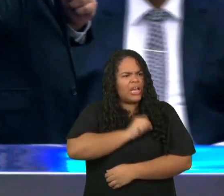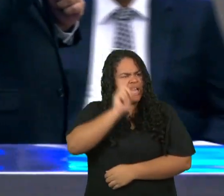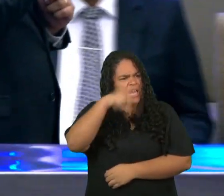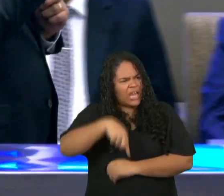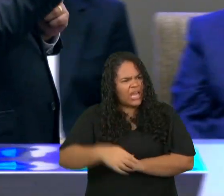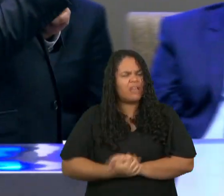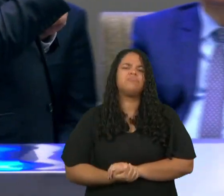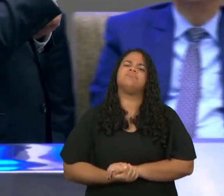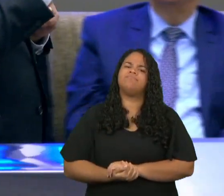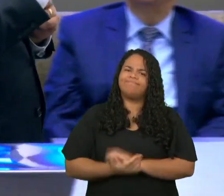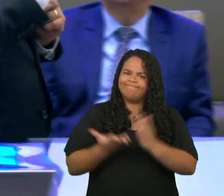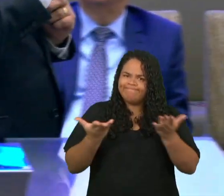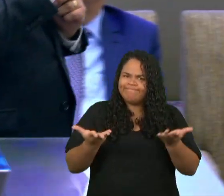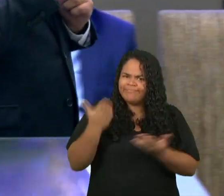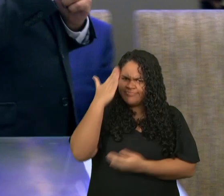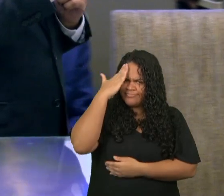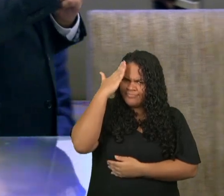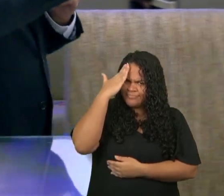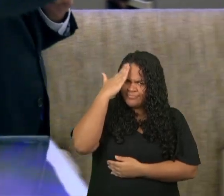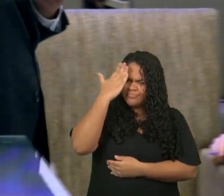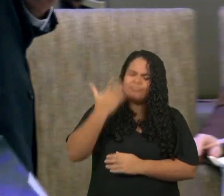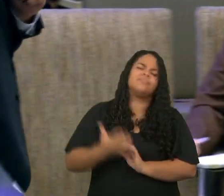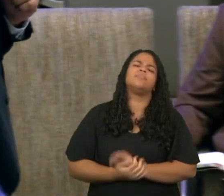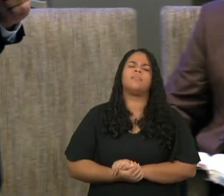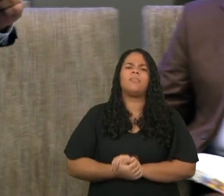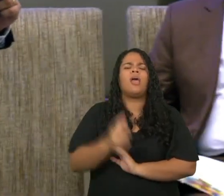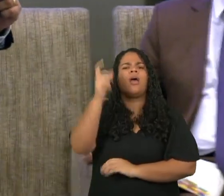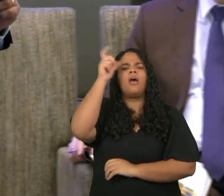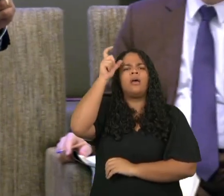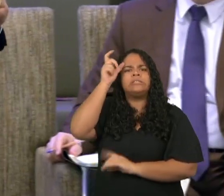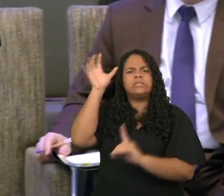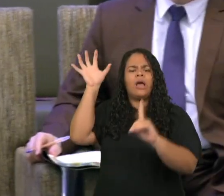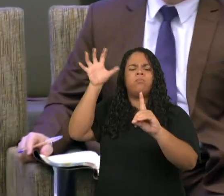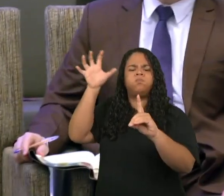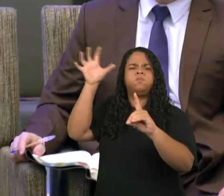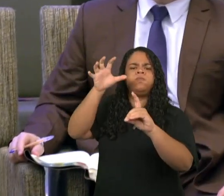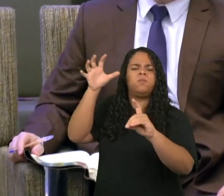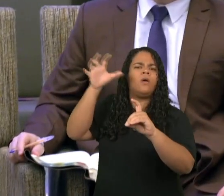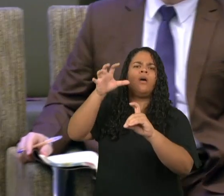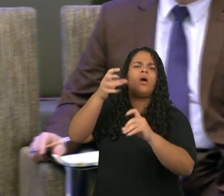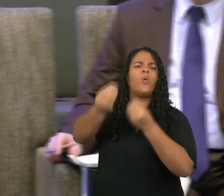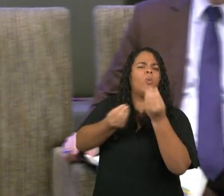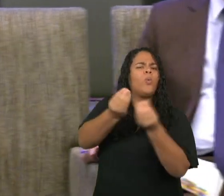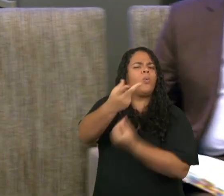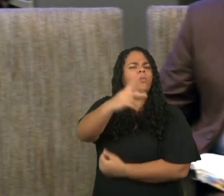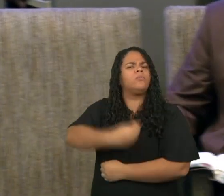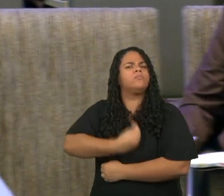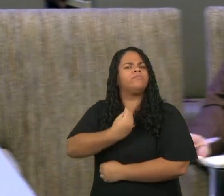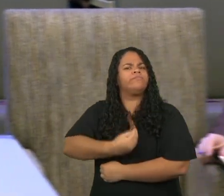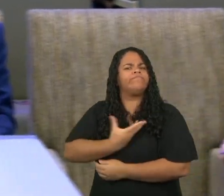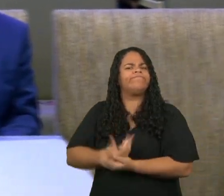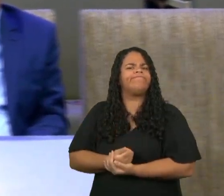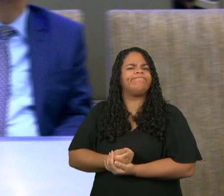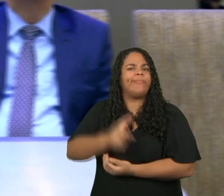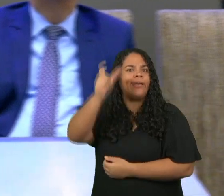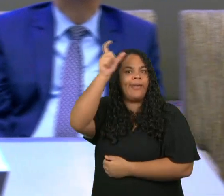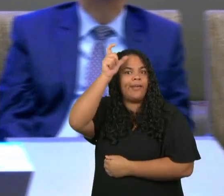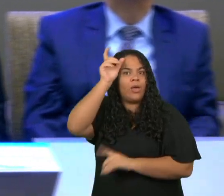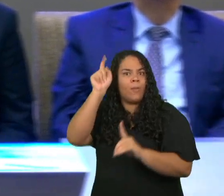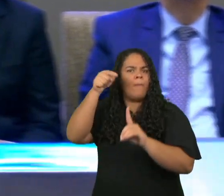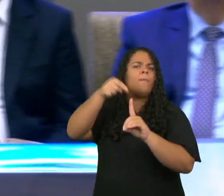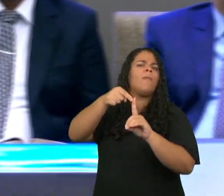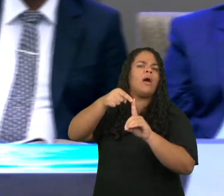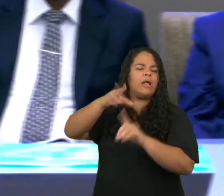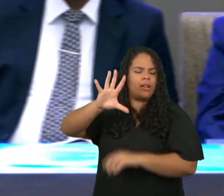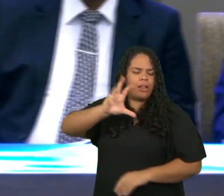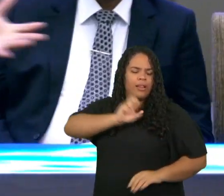Deu para entender? O que é que o diabo está atacando em você, adolescente? O amor. Ele